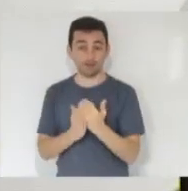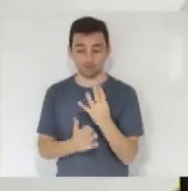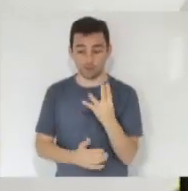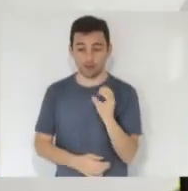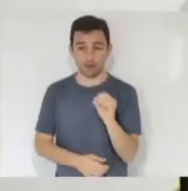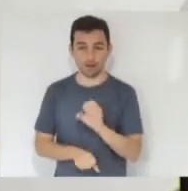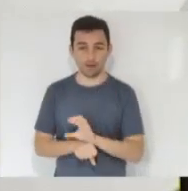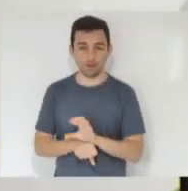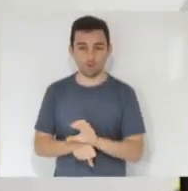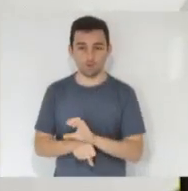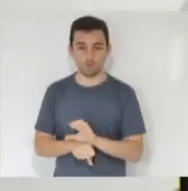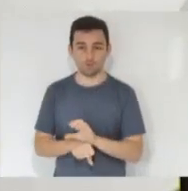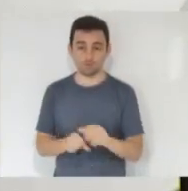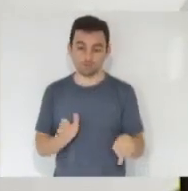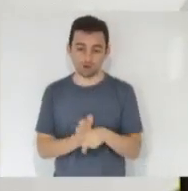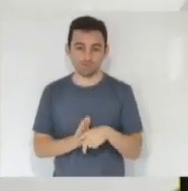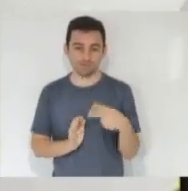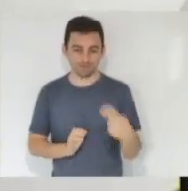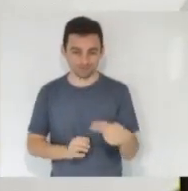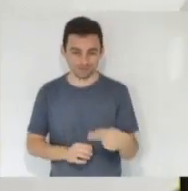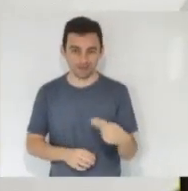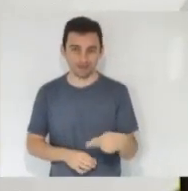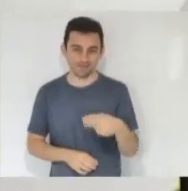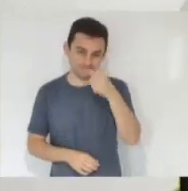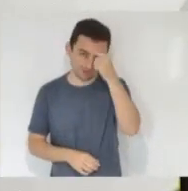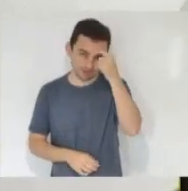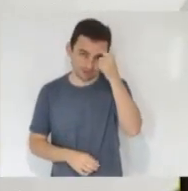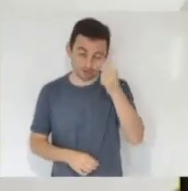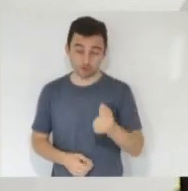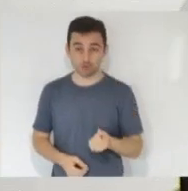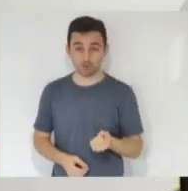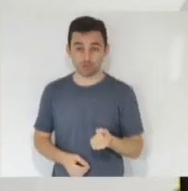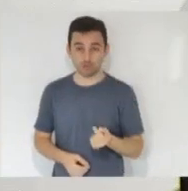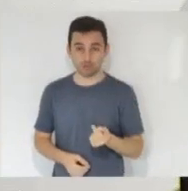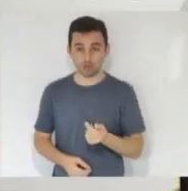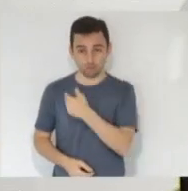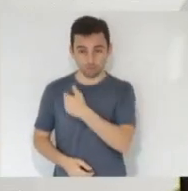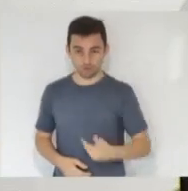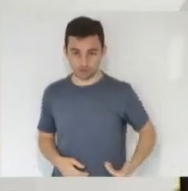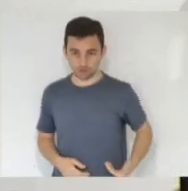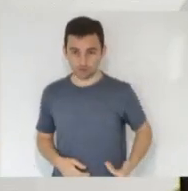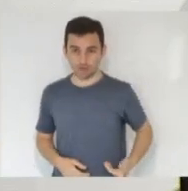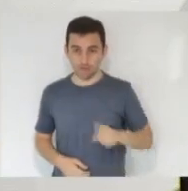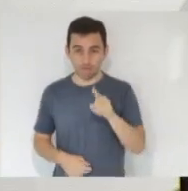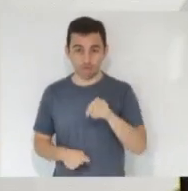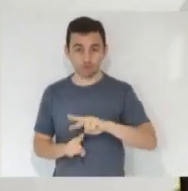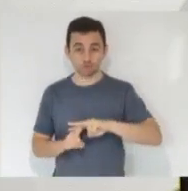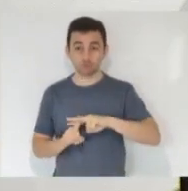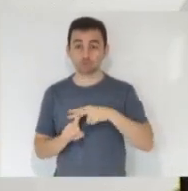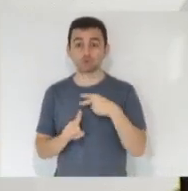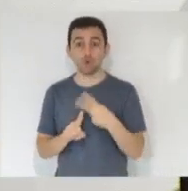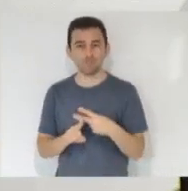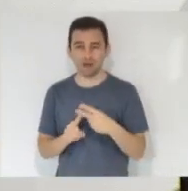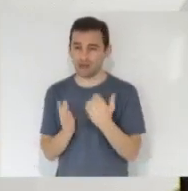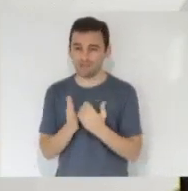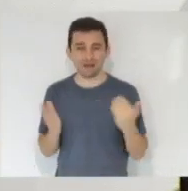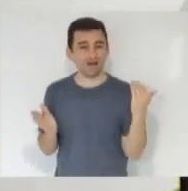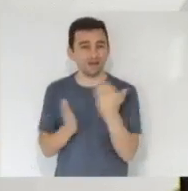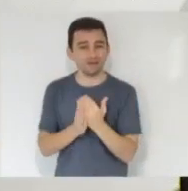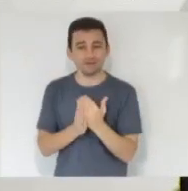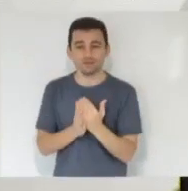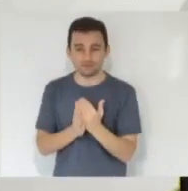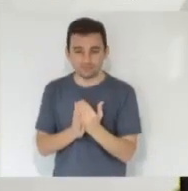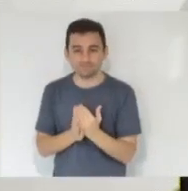oferecidos pela instituição. O investimento pelo governo é o dobro, mais do que o dobro, que